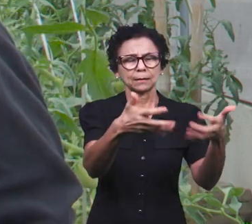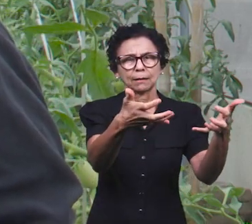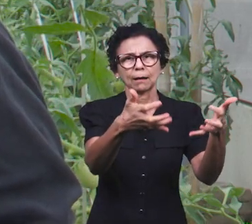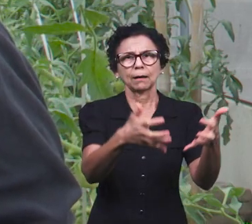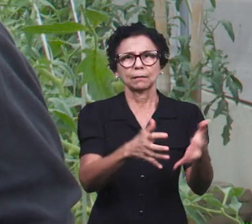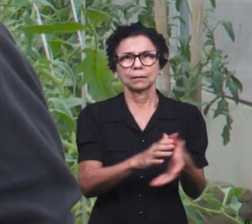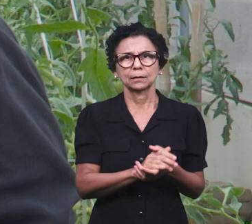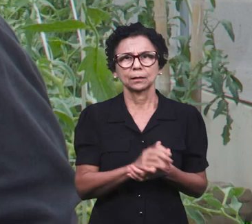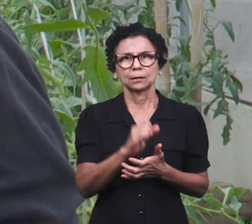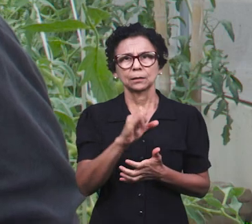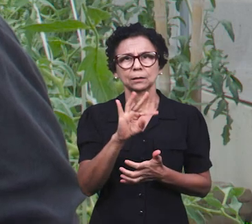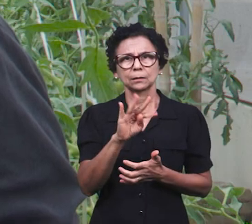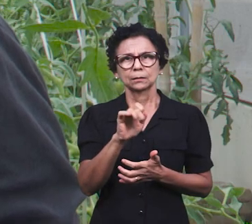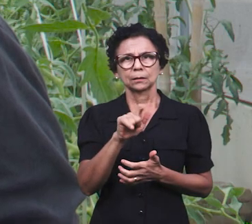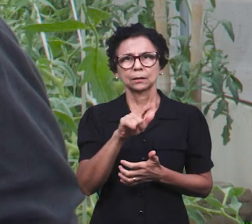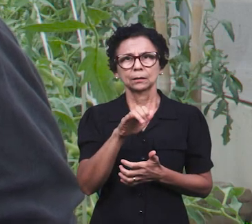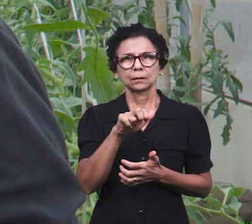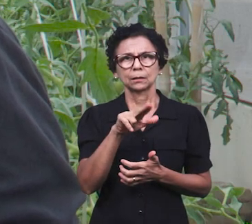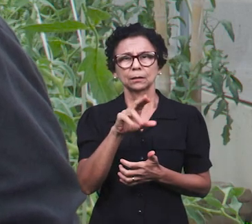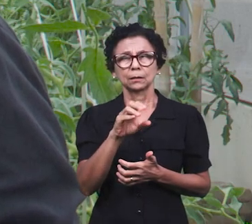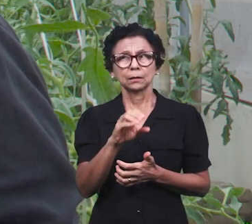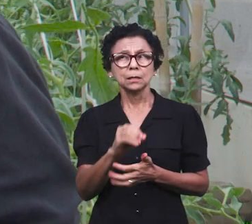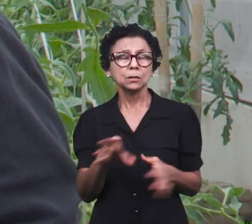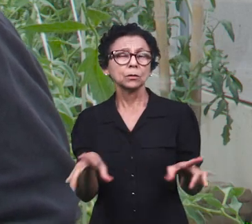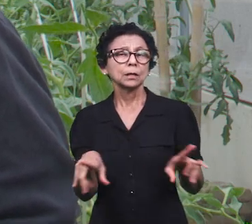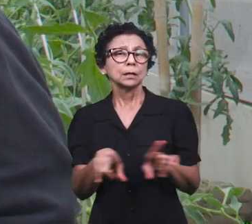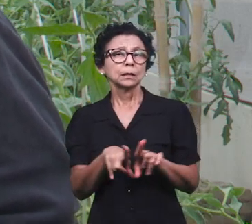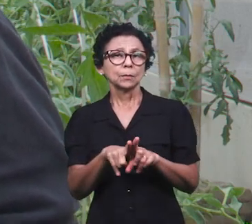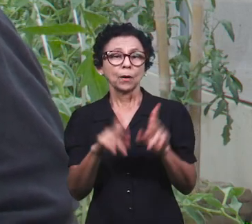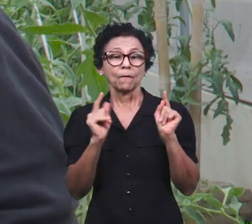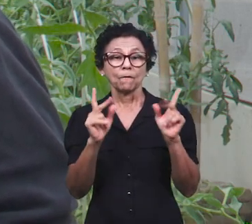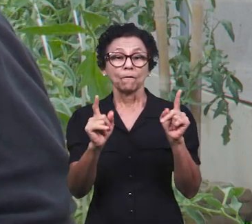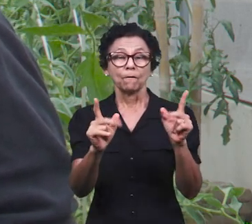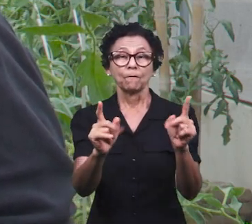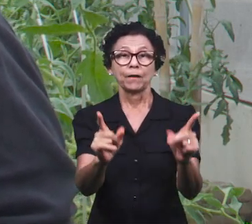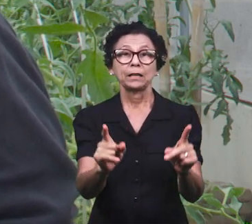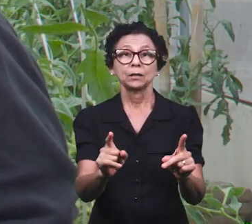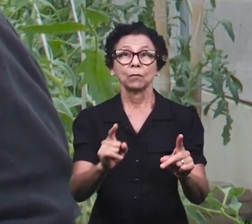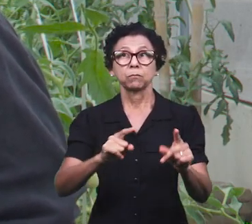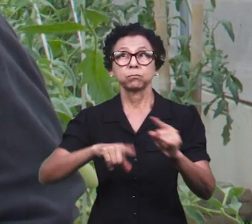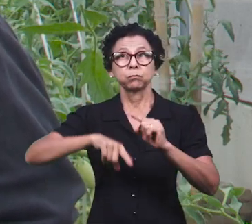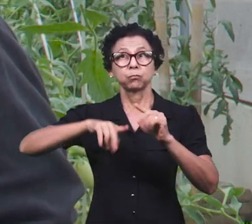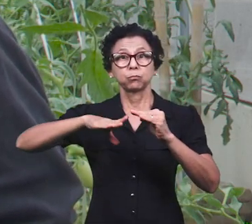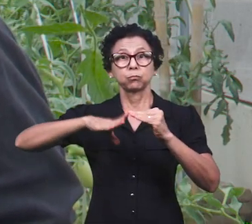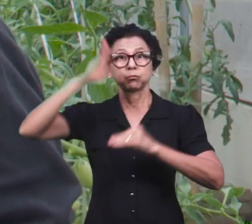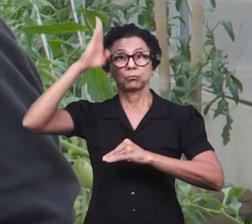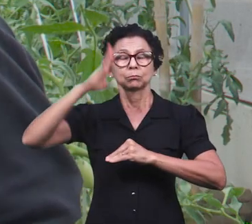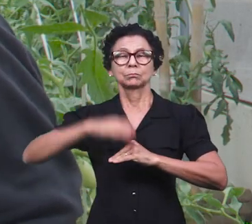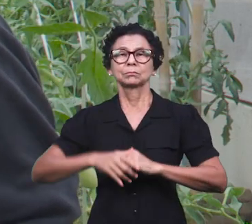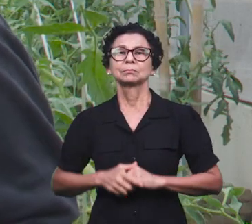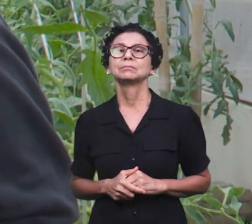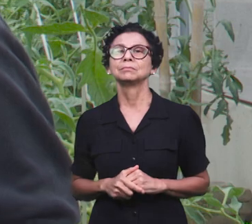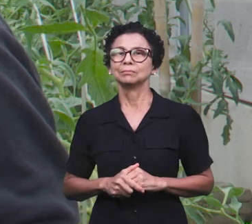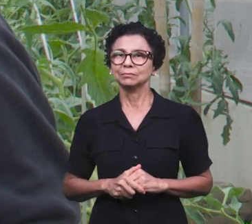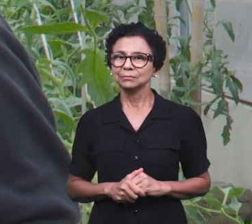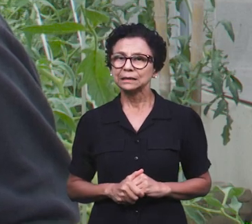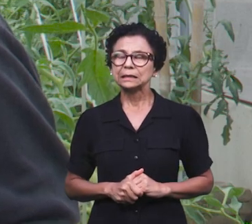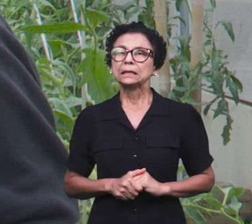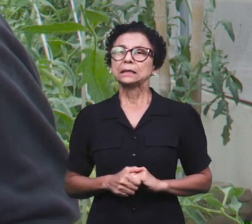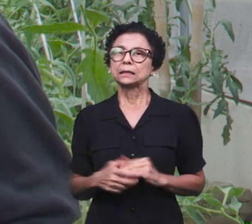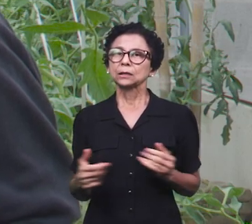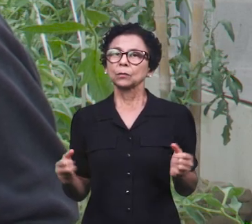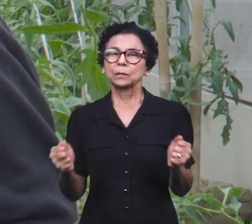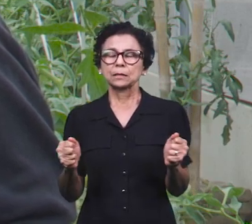italiano. E tem uma pegada comercial muito boa, né? Então, a gente consegue, em um menor